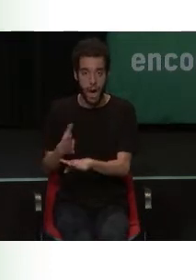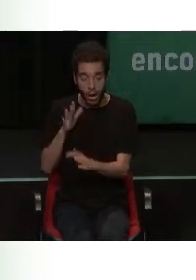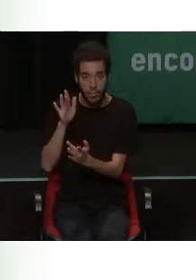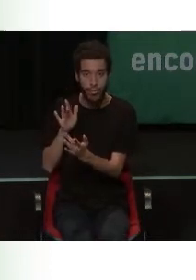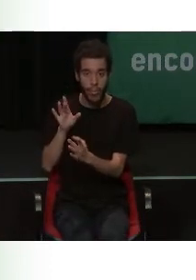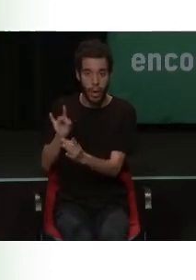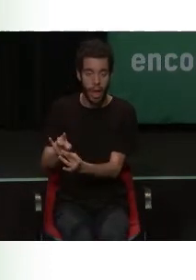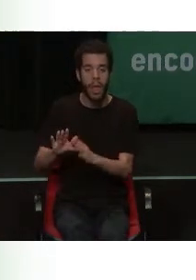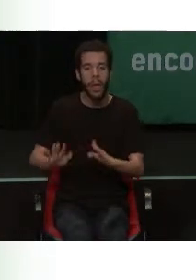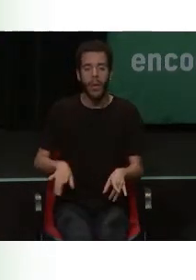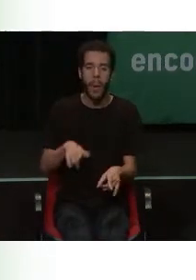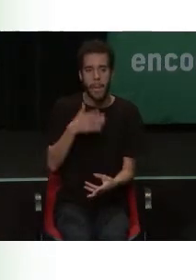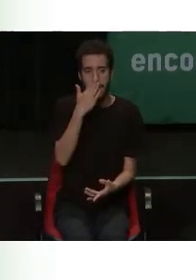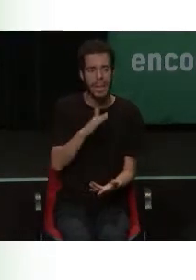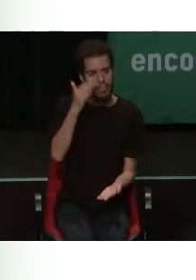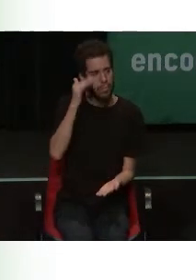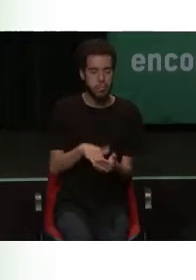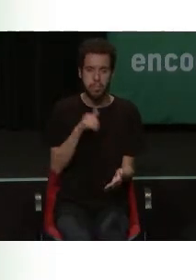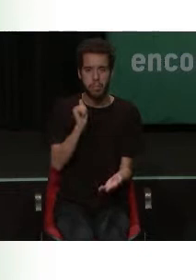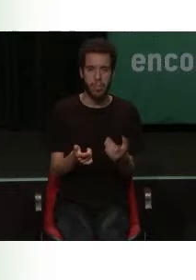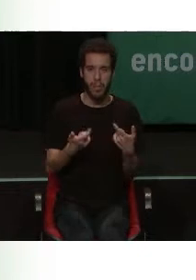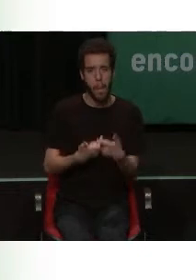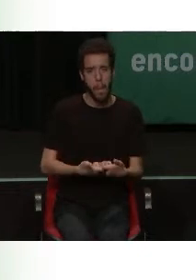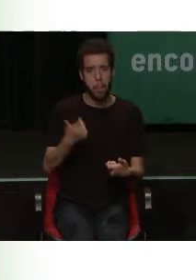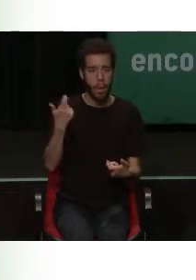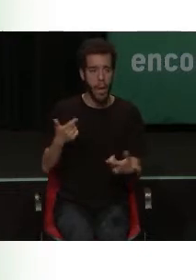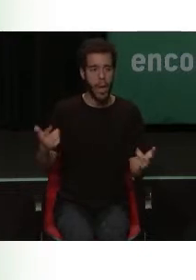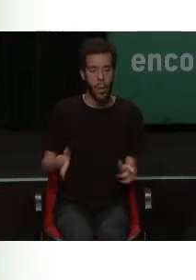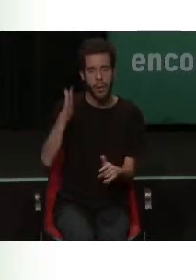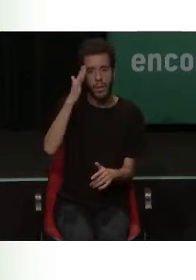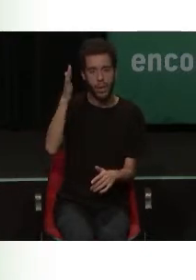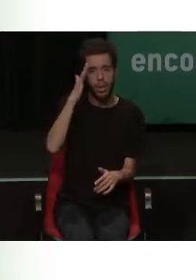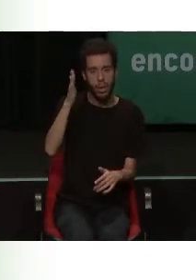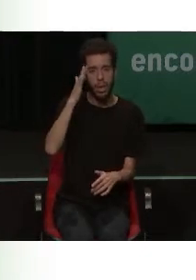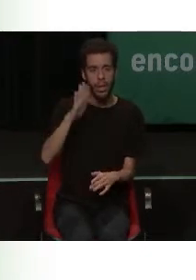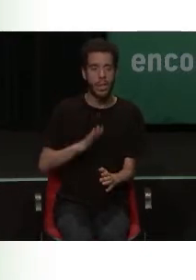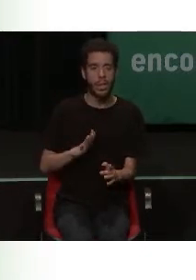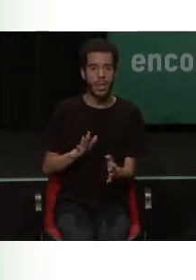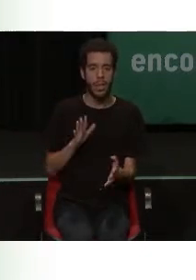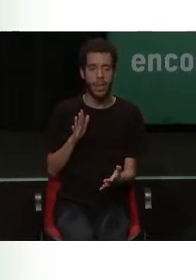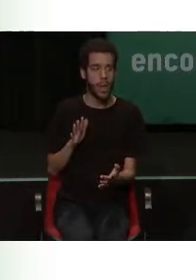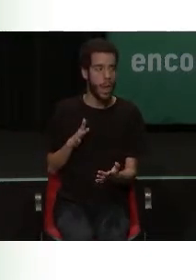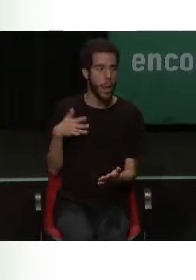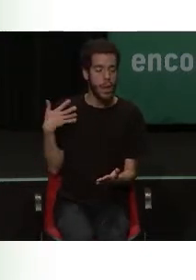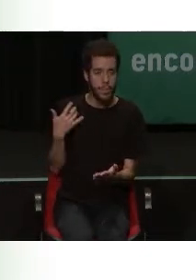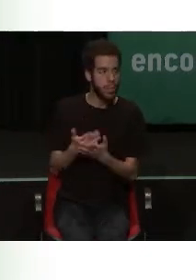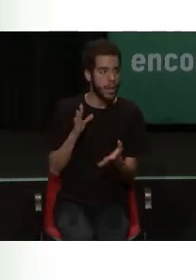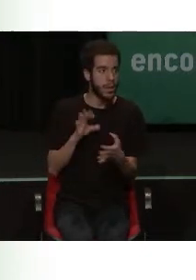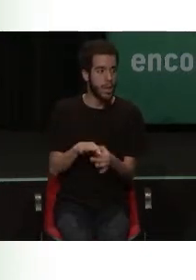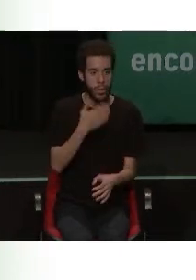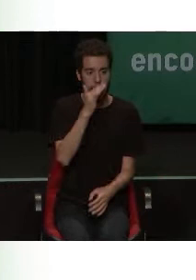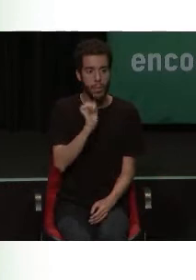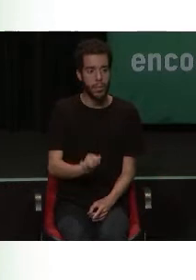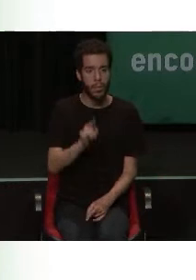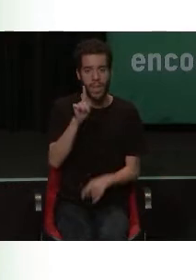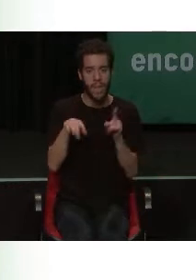resultado contraditório, o que nos faz pensar relativamente às teorias que nós temos para perceber qual é o comportamento desta